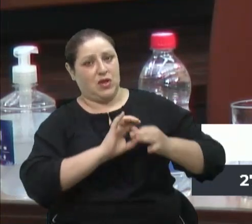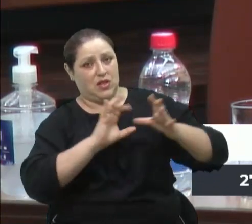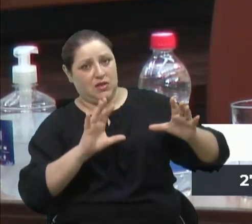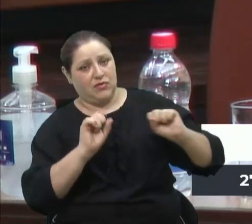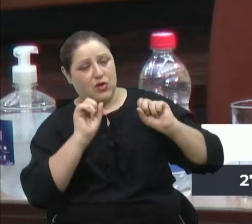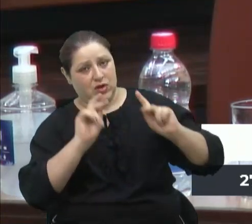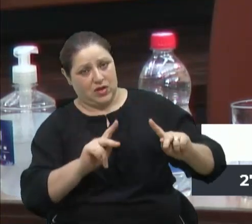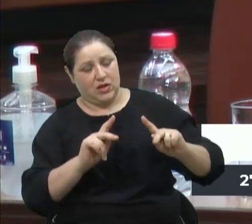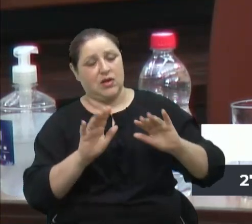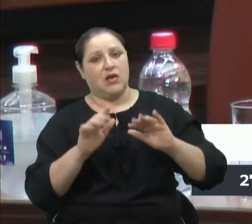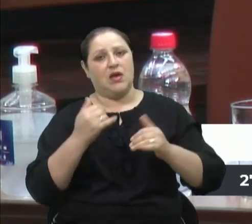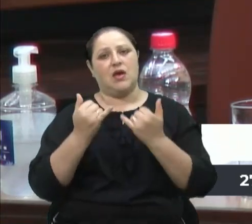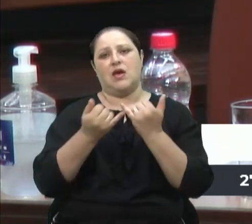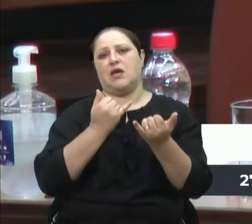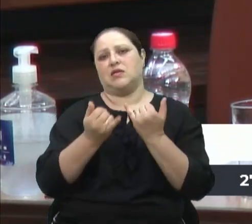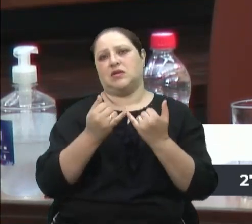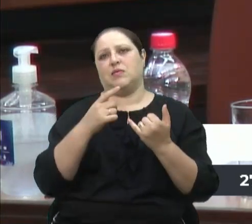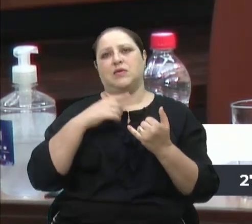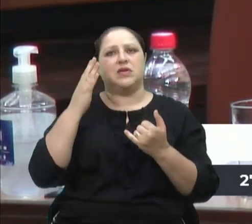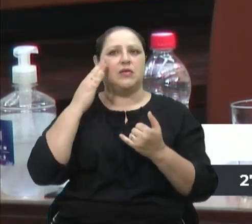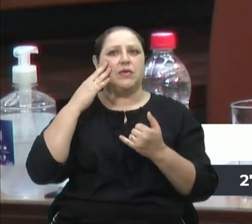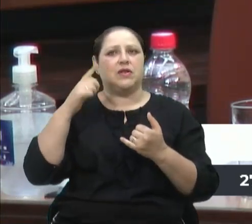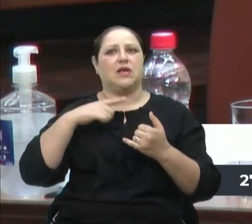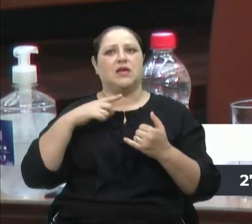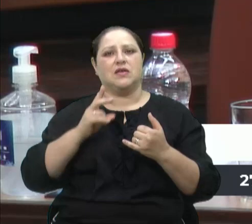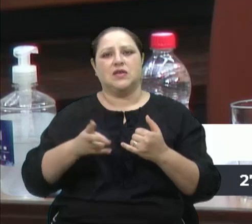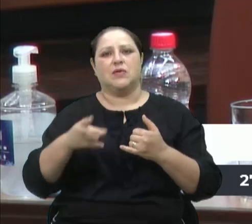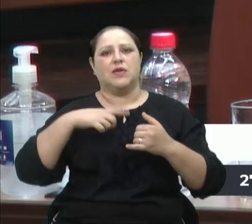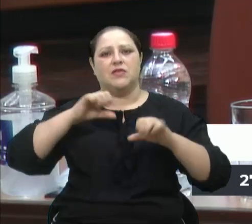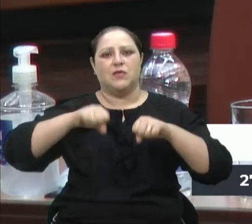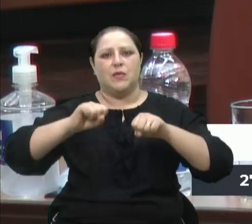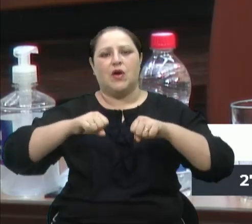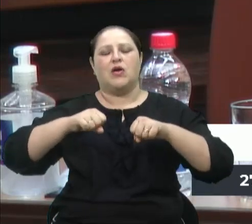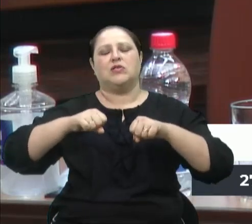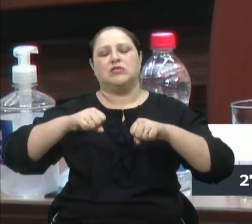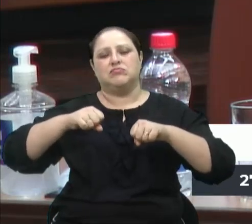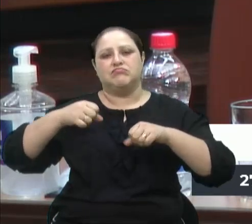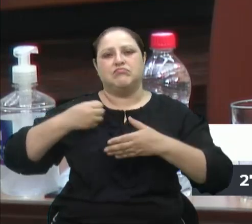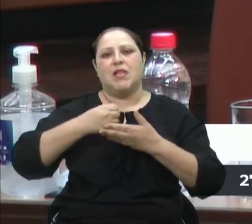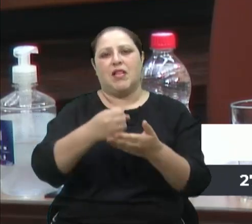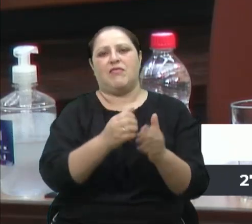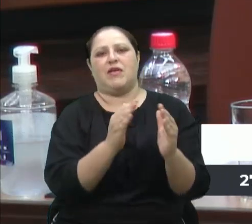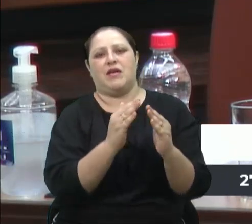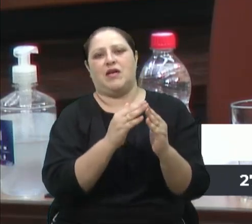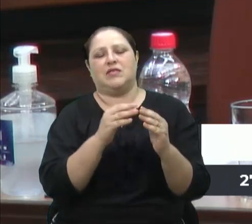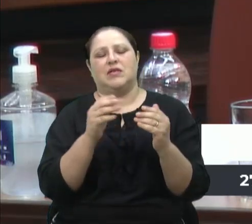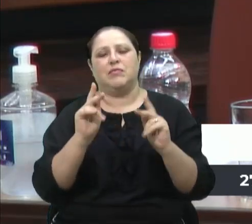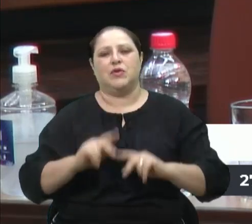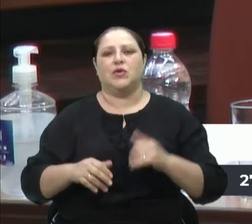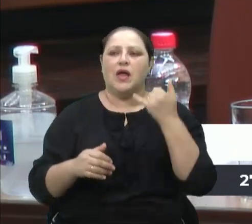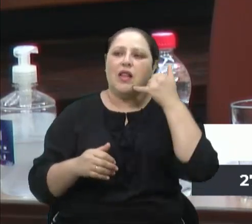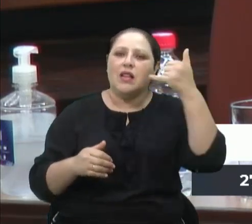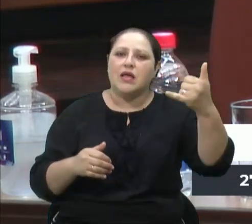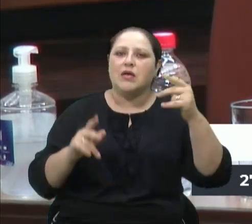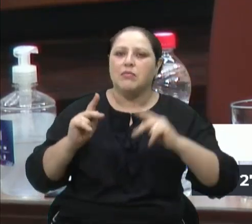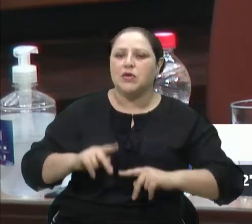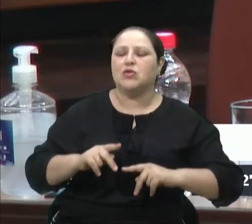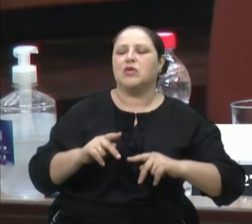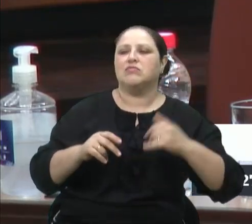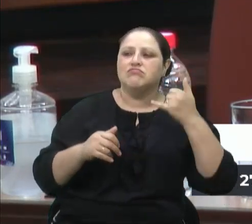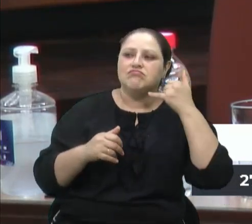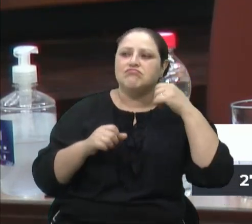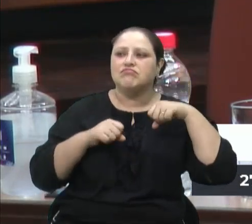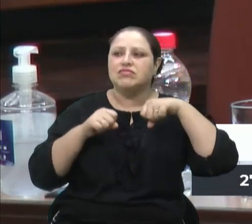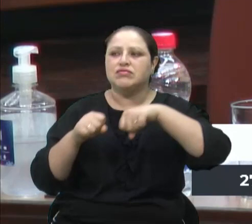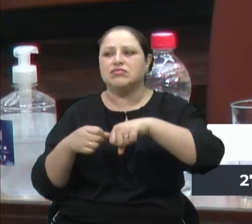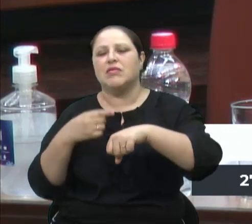Vou só dar um exemplo. A teleentrega. Sempre existiu a teleentrega. Tu ligava pedindo X e o trabalhador lá. A modernidade, a